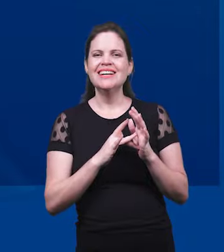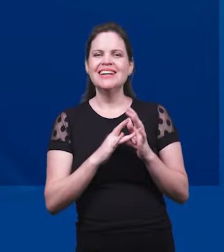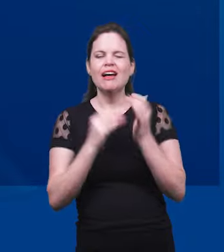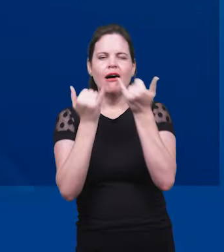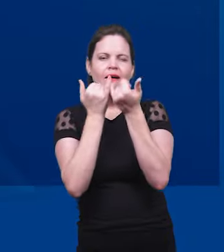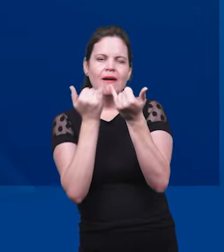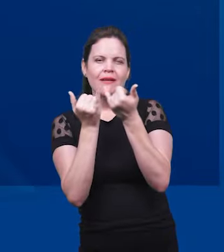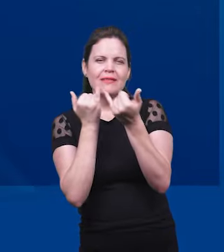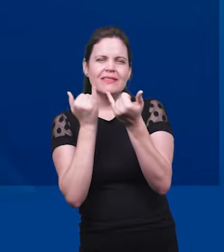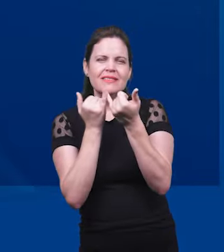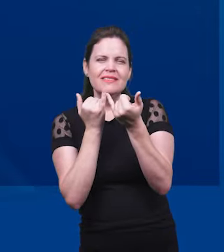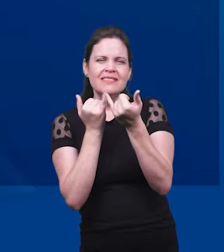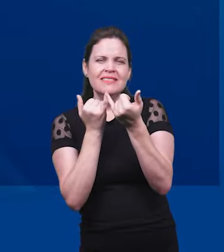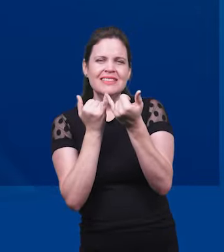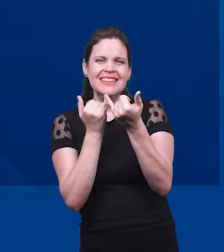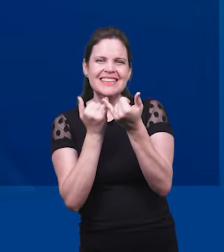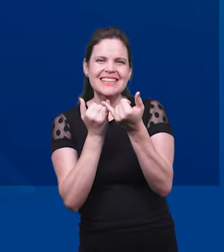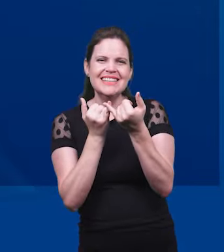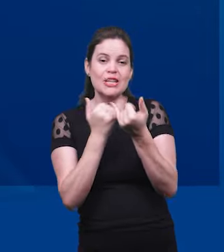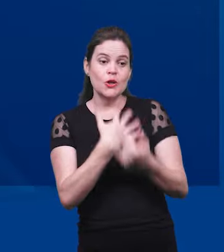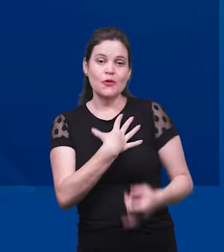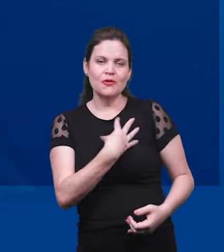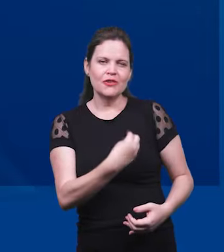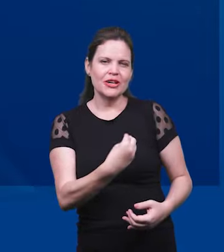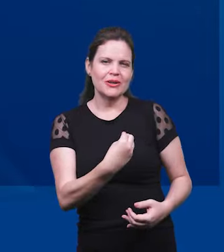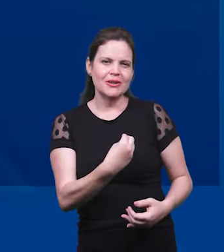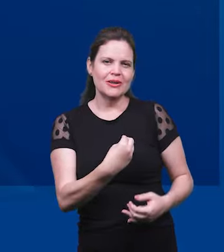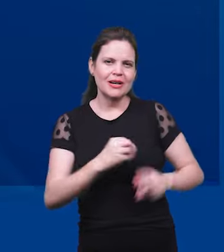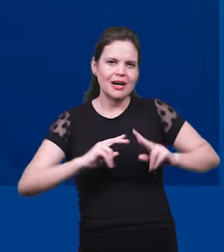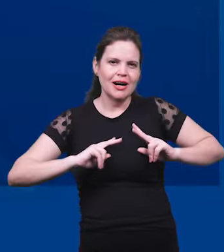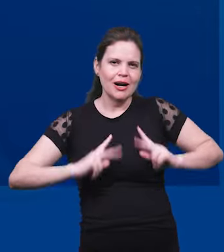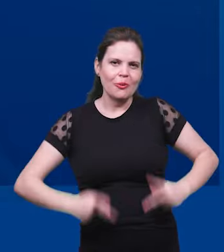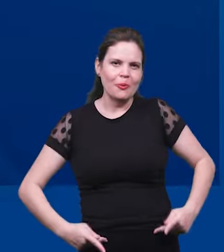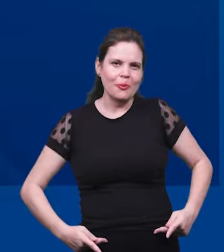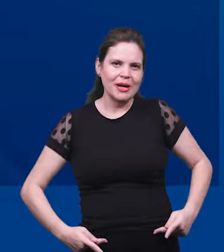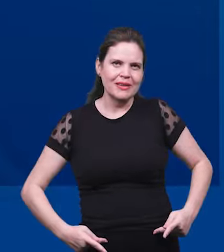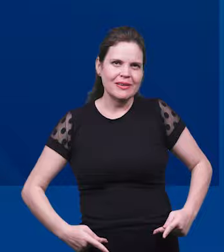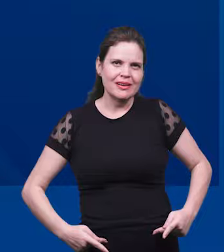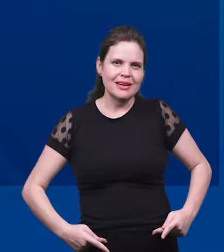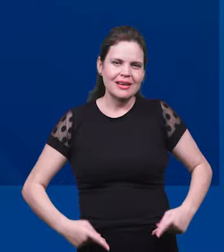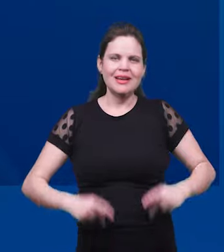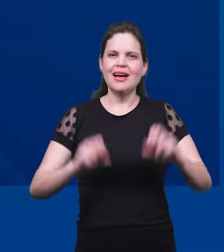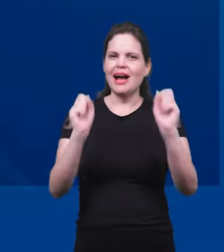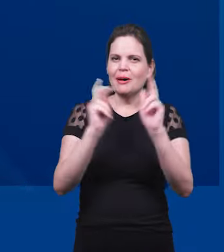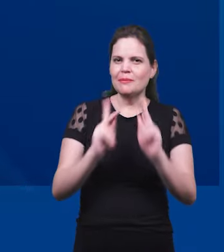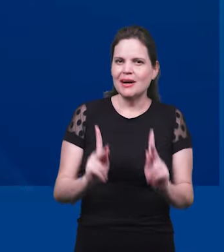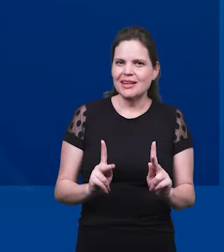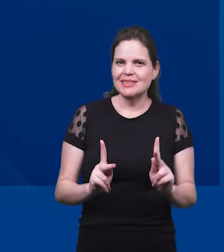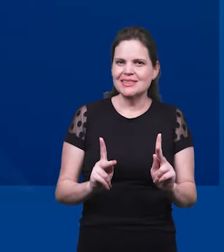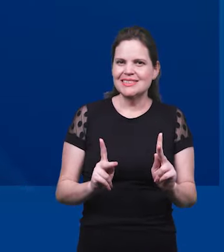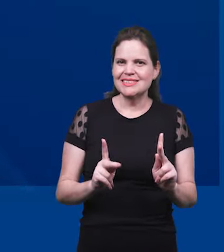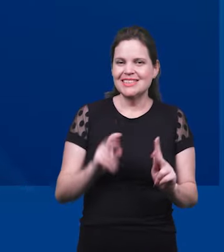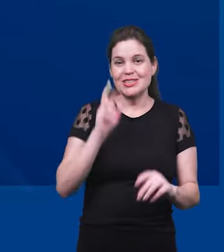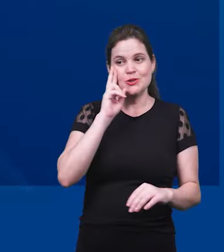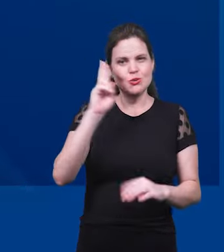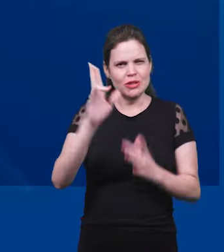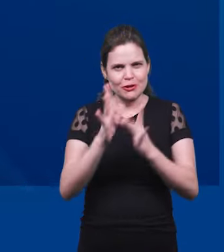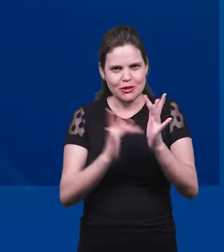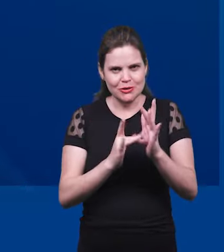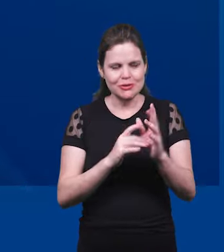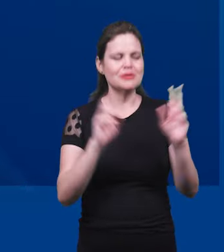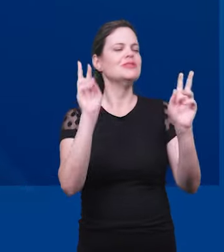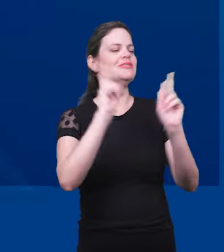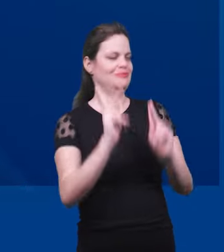semelhança. Nossa. Do Filho. A filho. Do Homem. Do Homem. A paz. A paz. Do Senhor